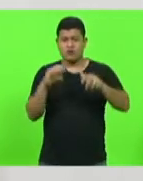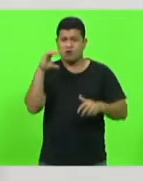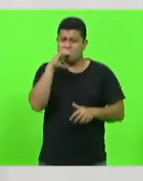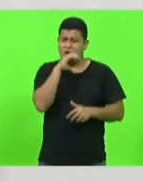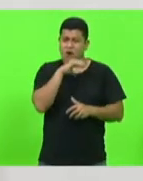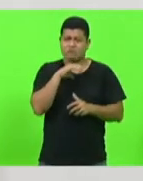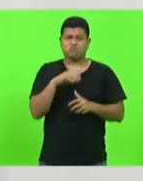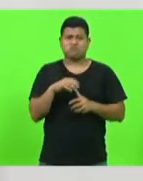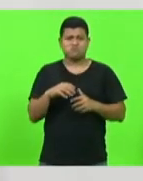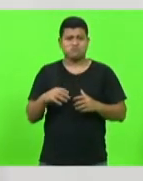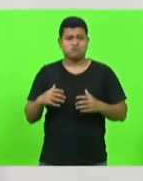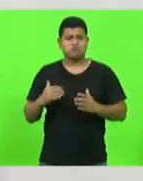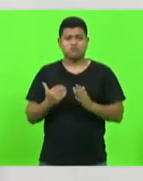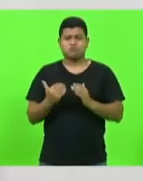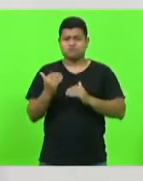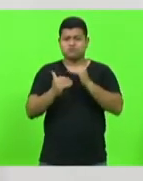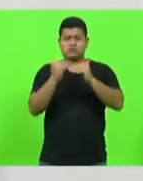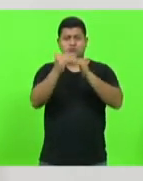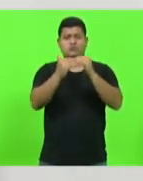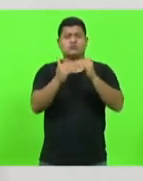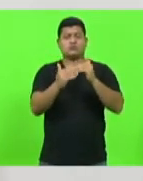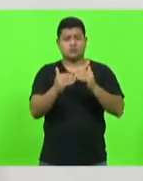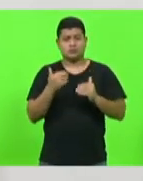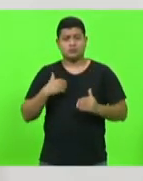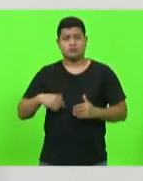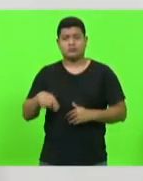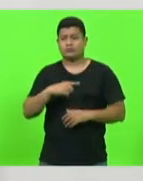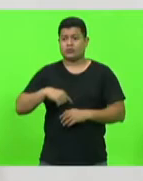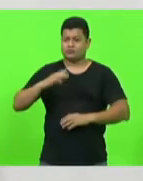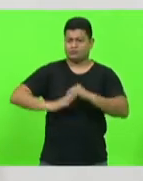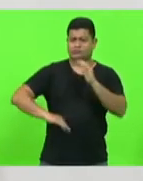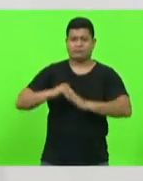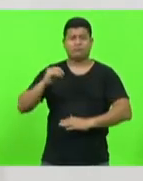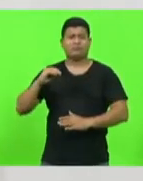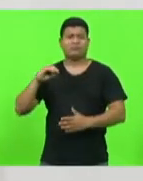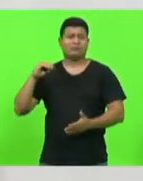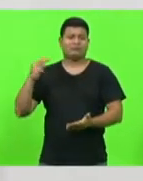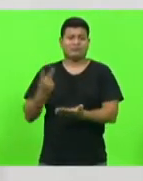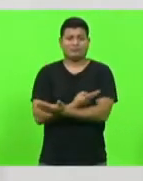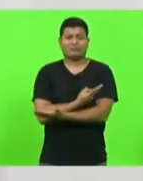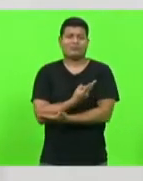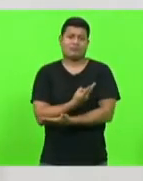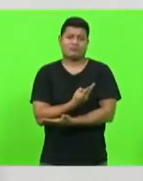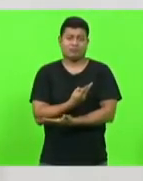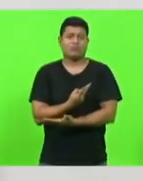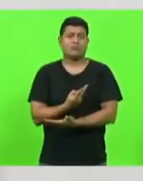atuação nossa como pessoas. E esse é um problema crucial.